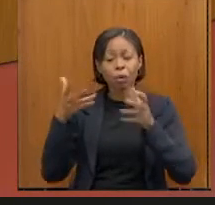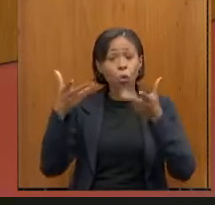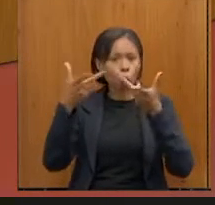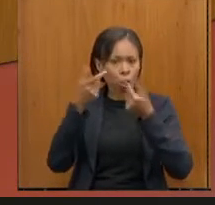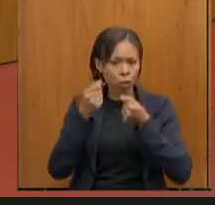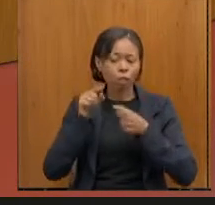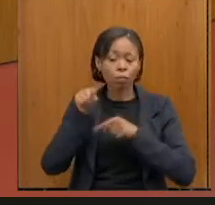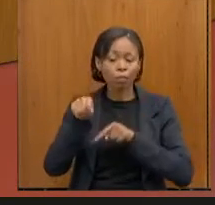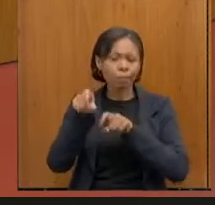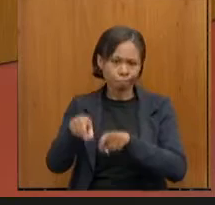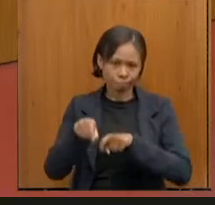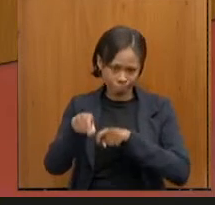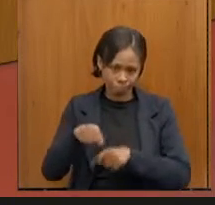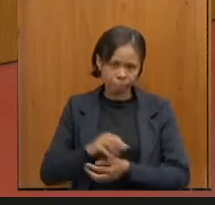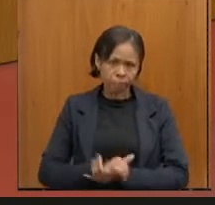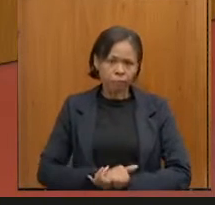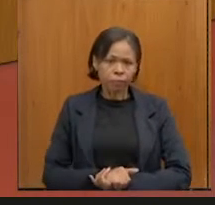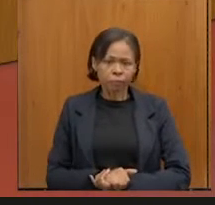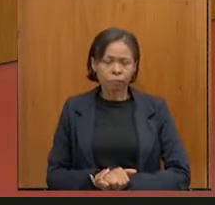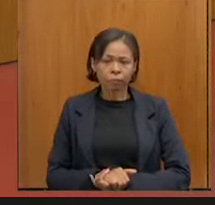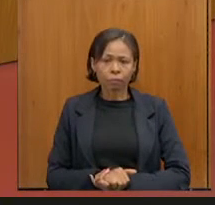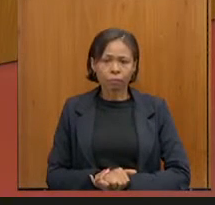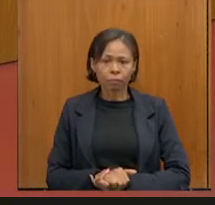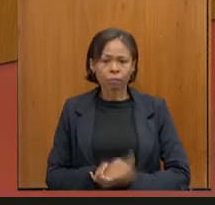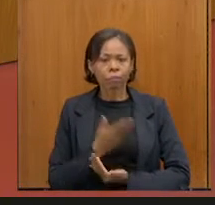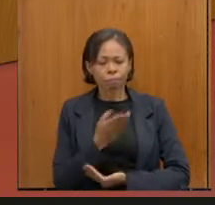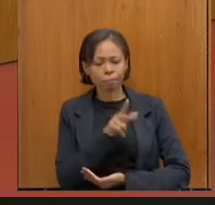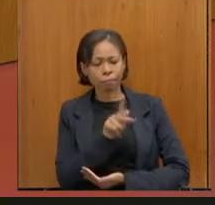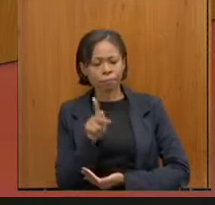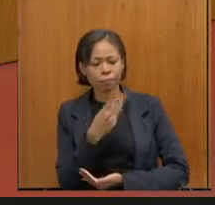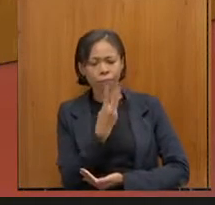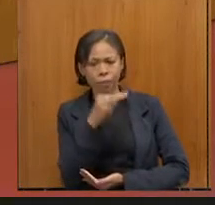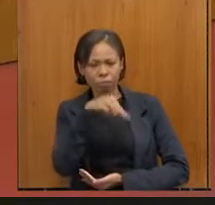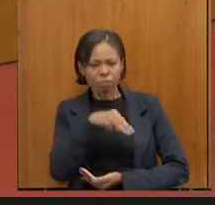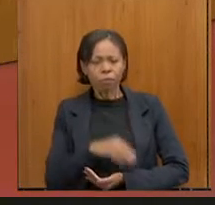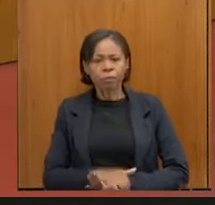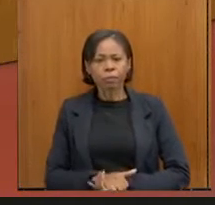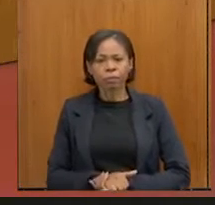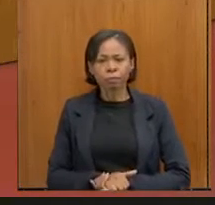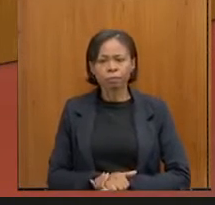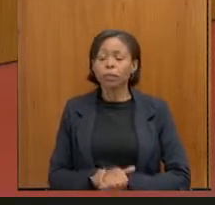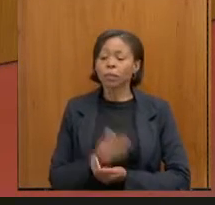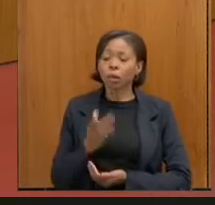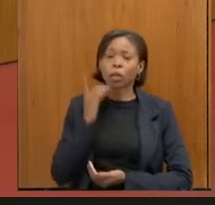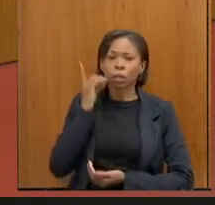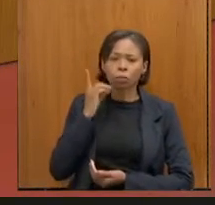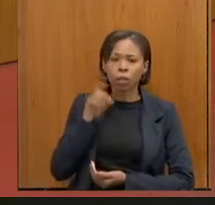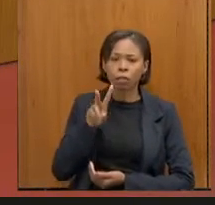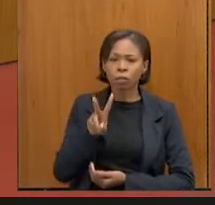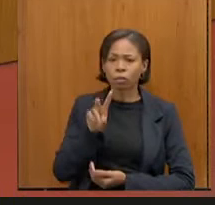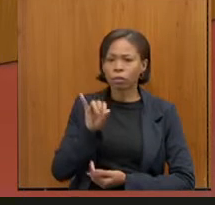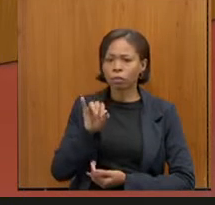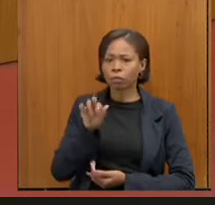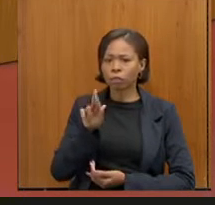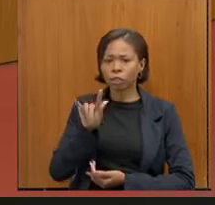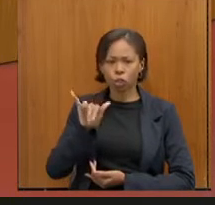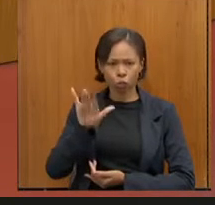homem do Campo o presidente final 3 minutos o deputado Virgílio é